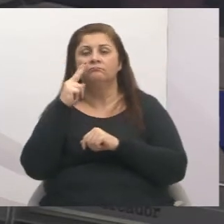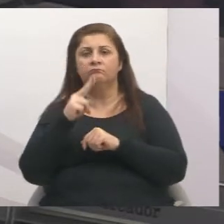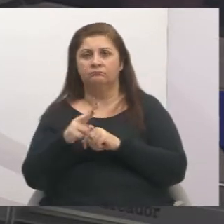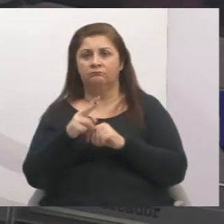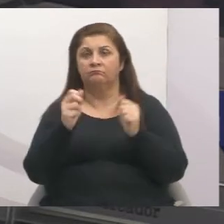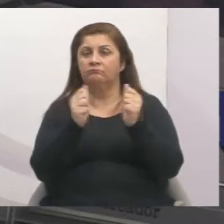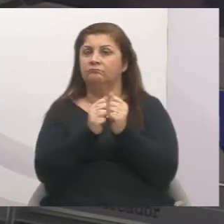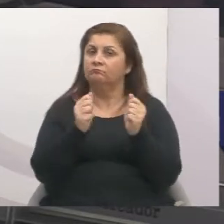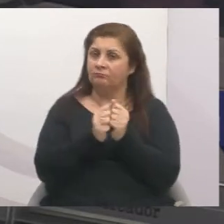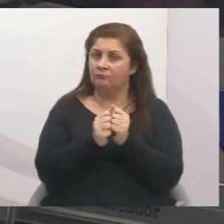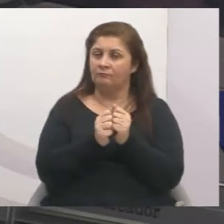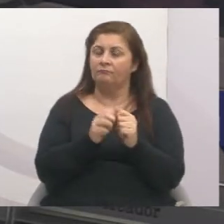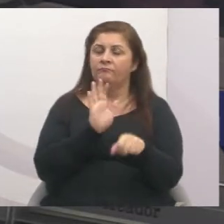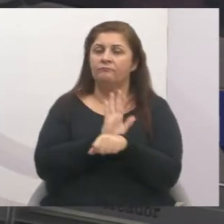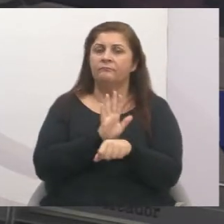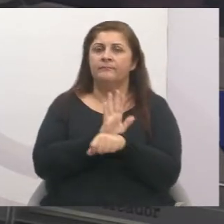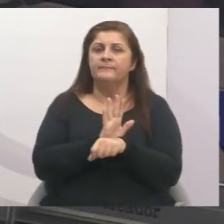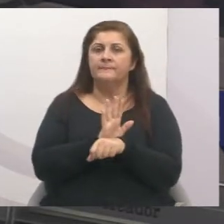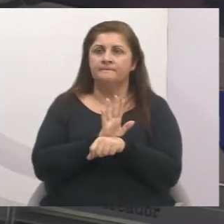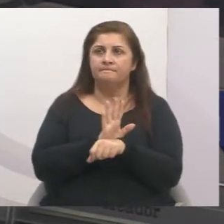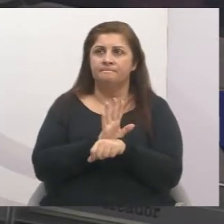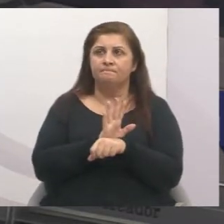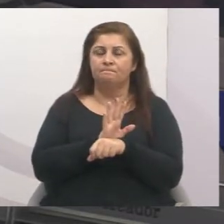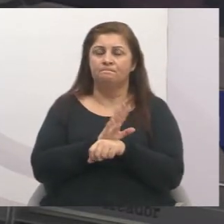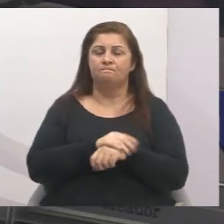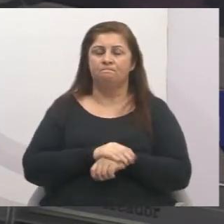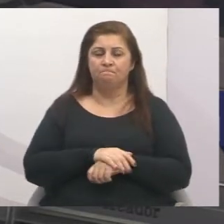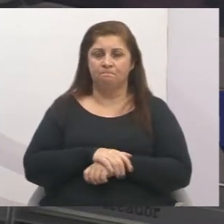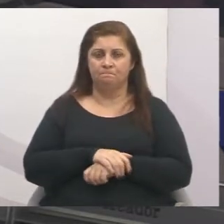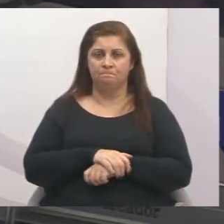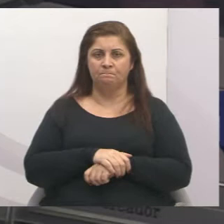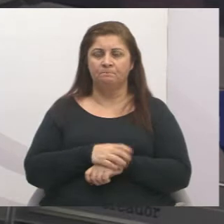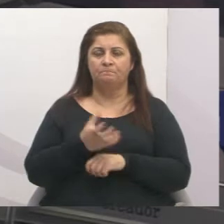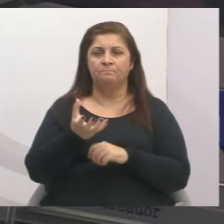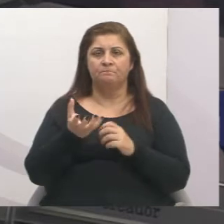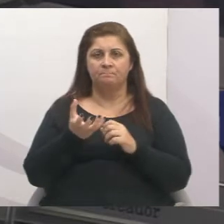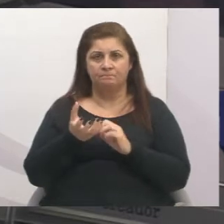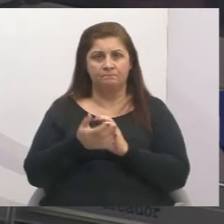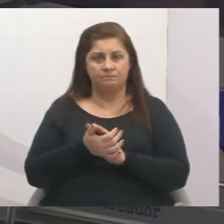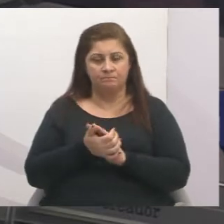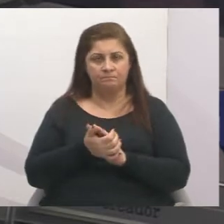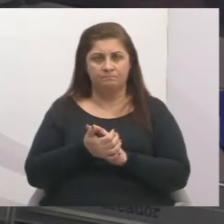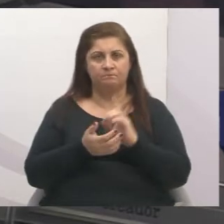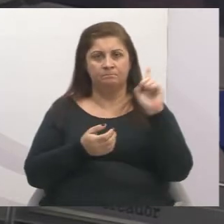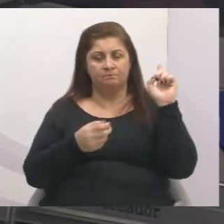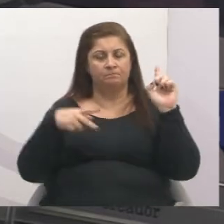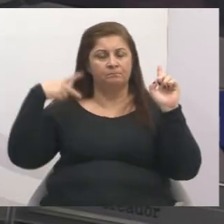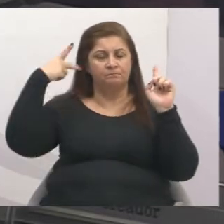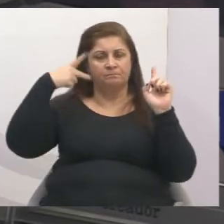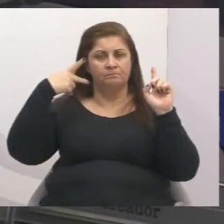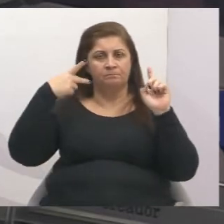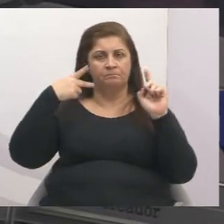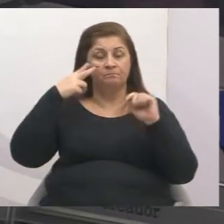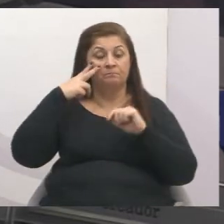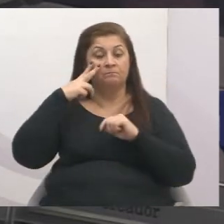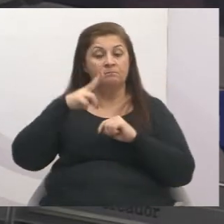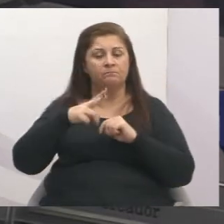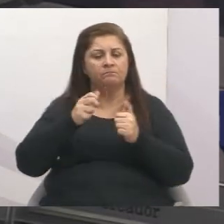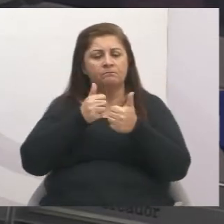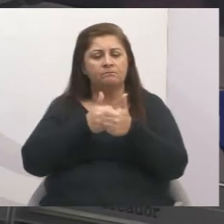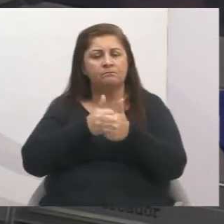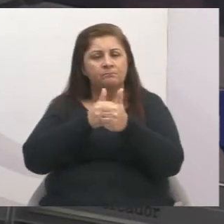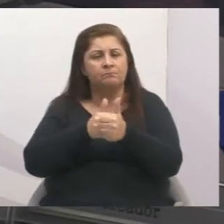poder ajudar, para a gente buscar alternativas, e quero, como vereador, acompanhar